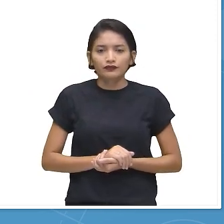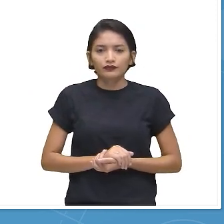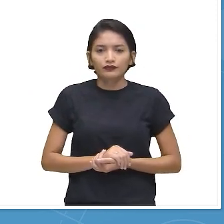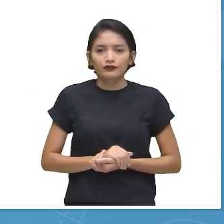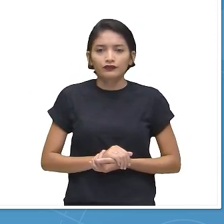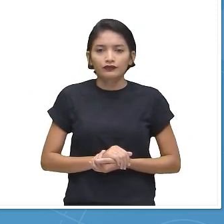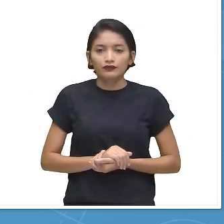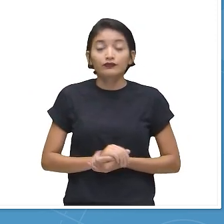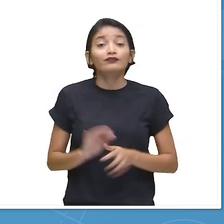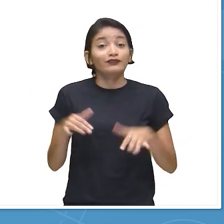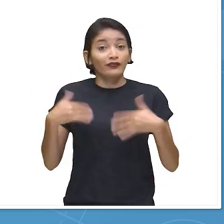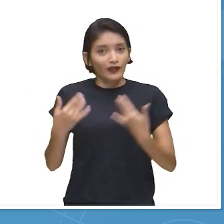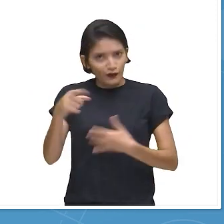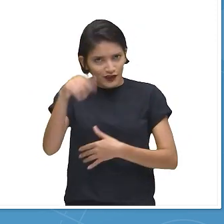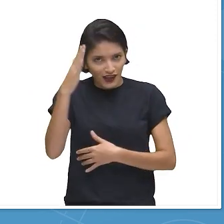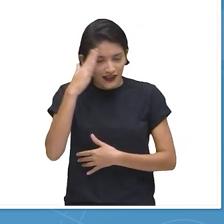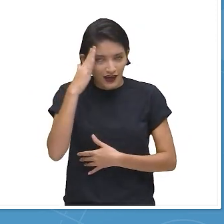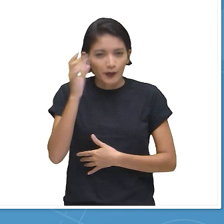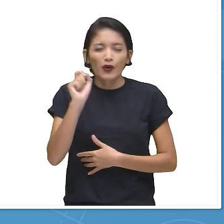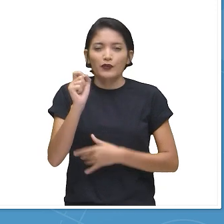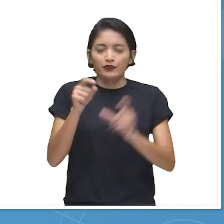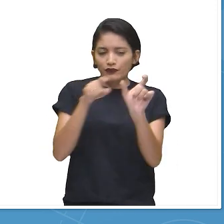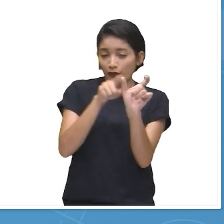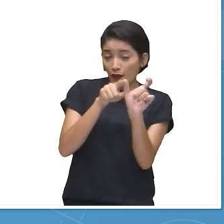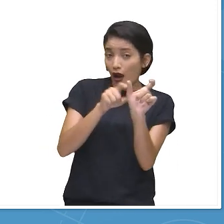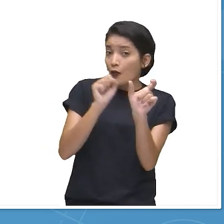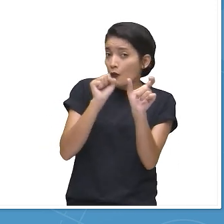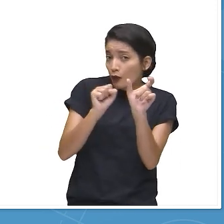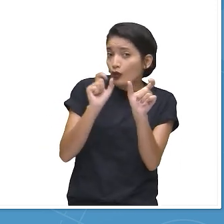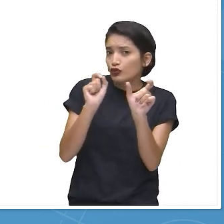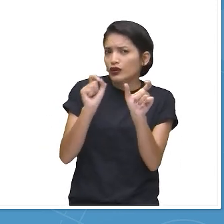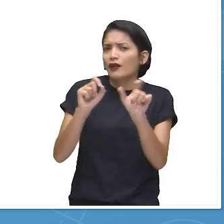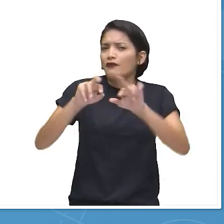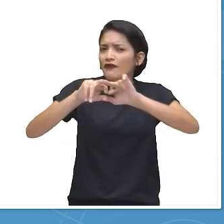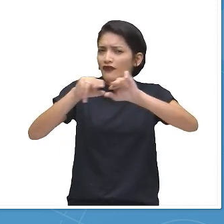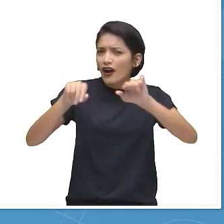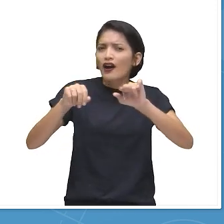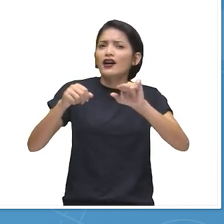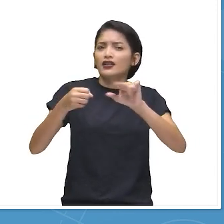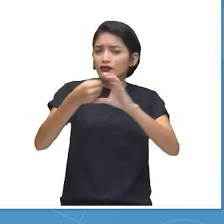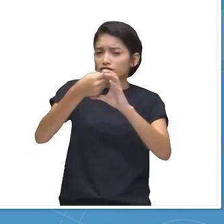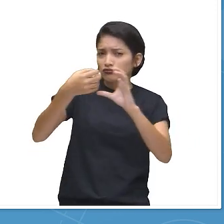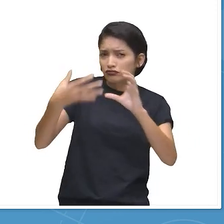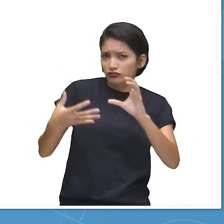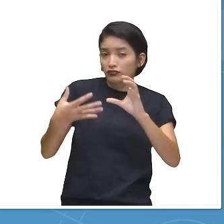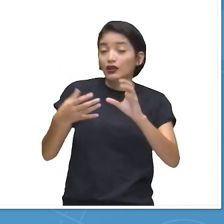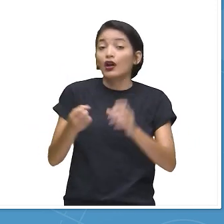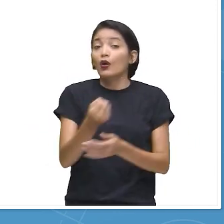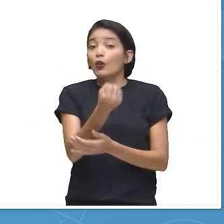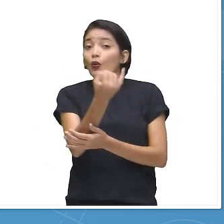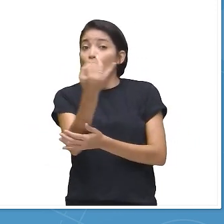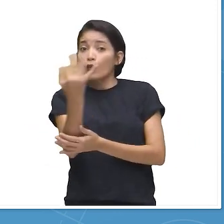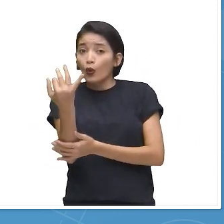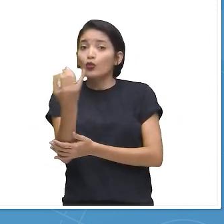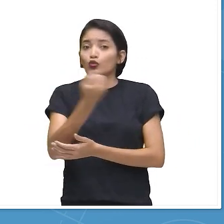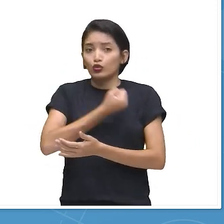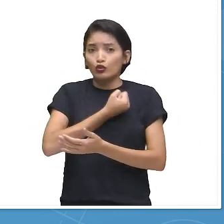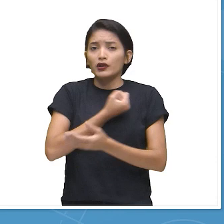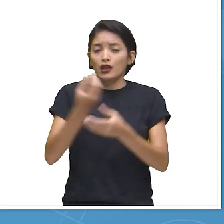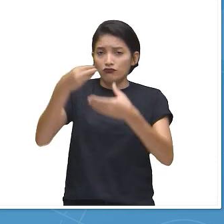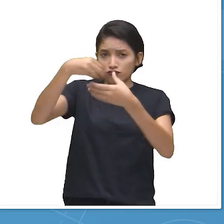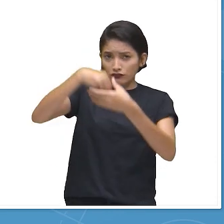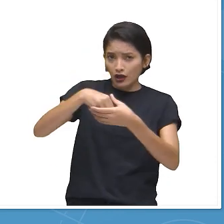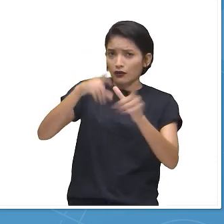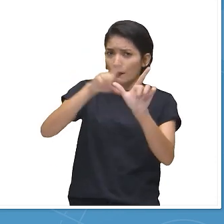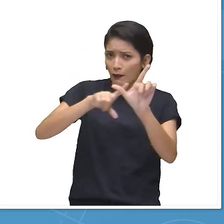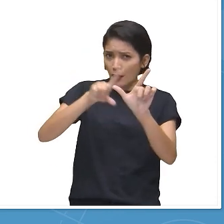Então, você já sabe, as palavras elas podem ser classificadas quanto ao número de sílabas que